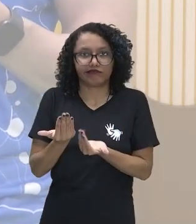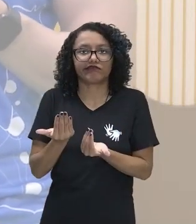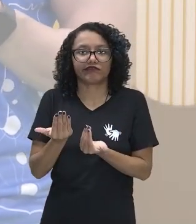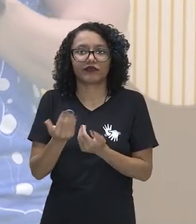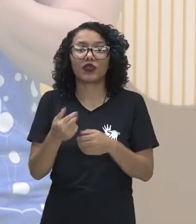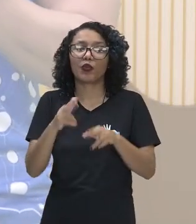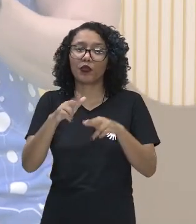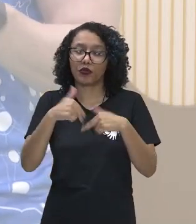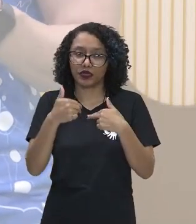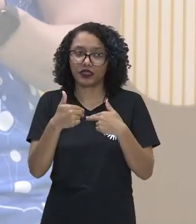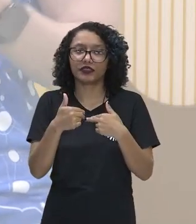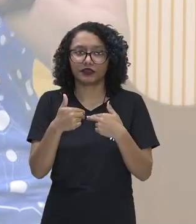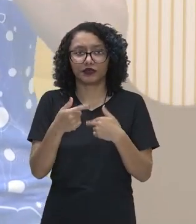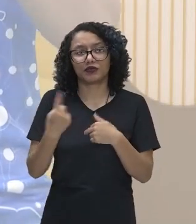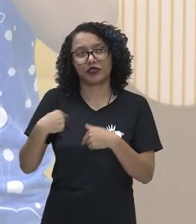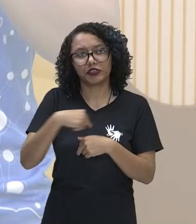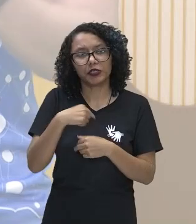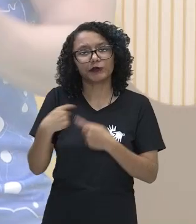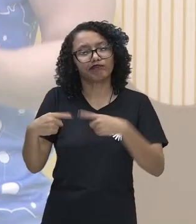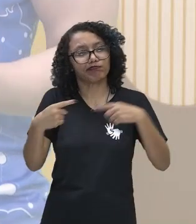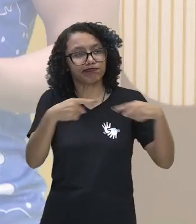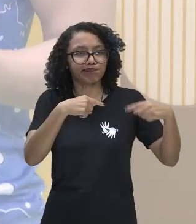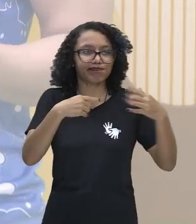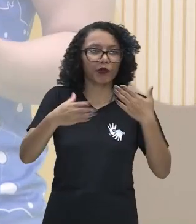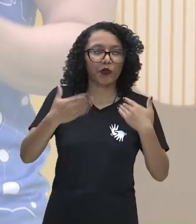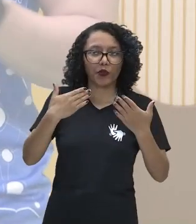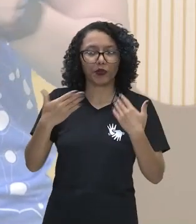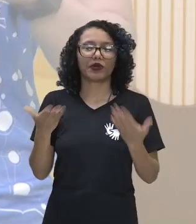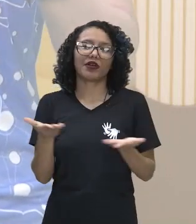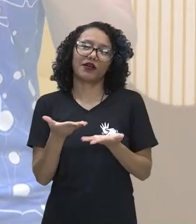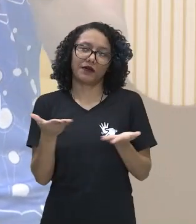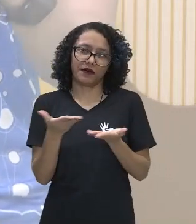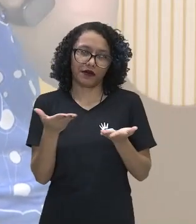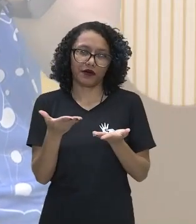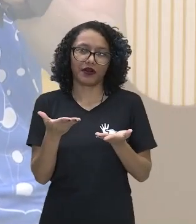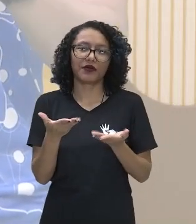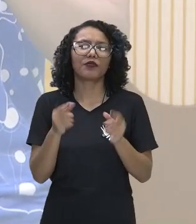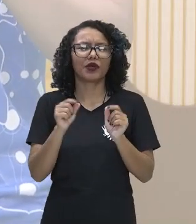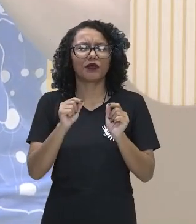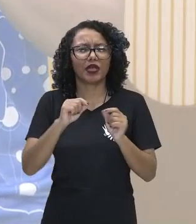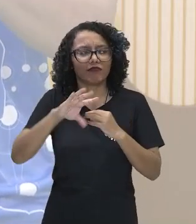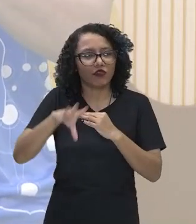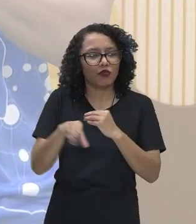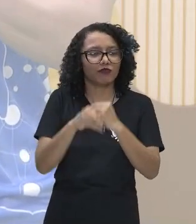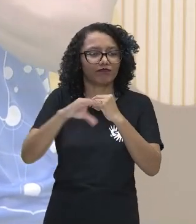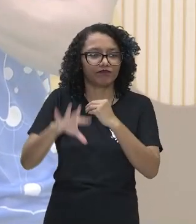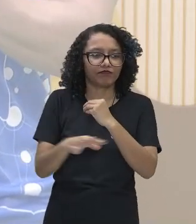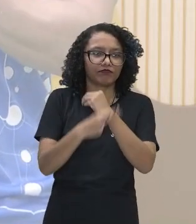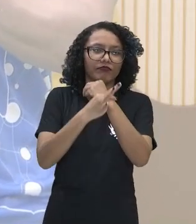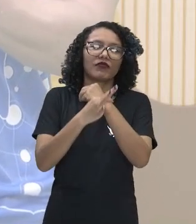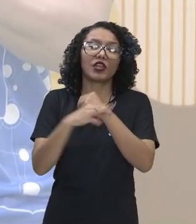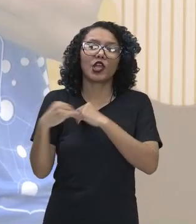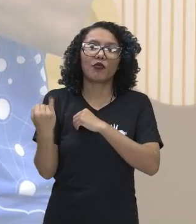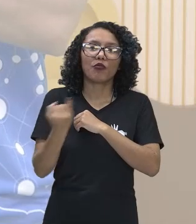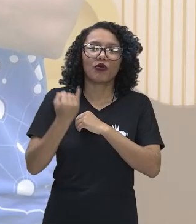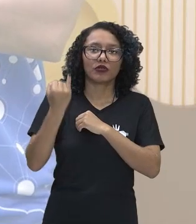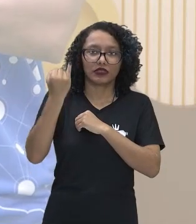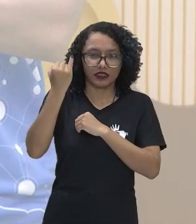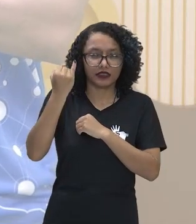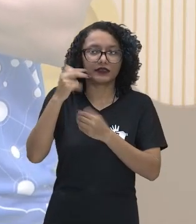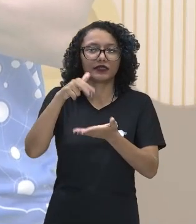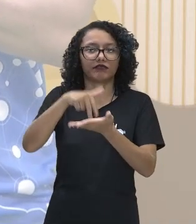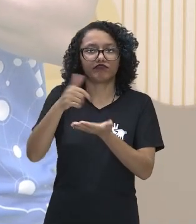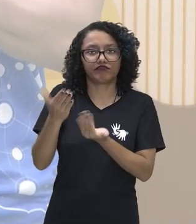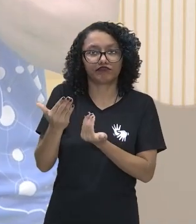nós estamos tendo essa conversa aqui, neste momento, tá? Para ressaltar essa importância do protagonismo